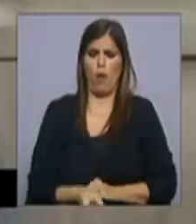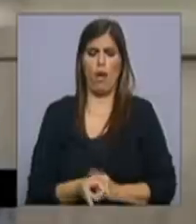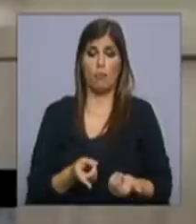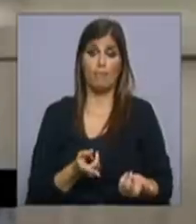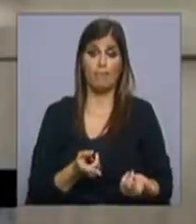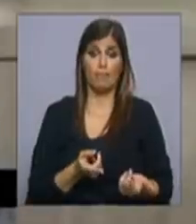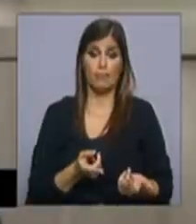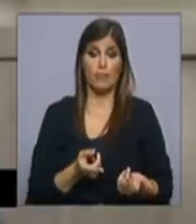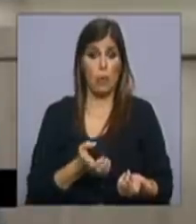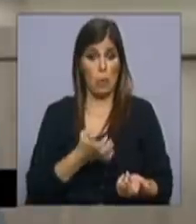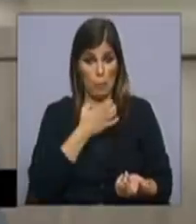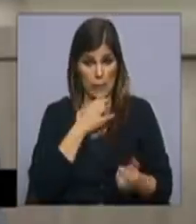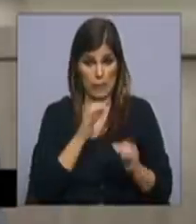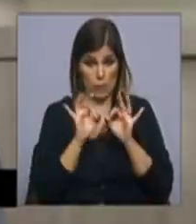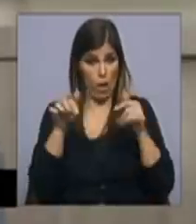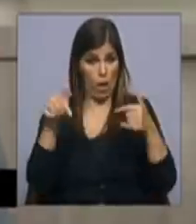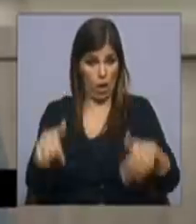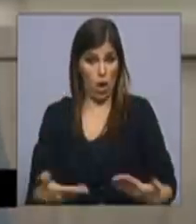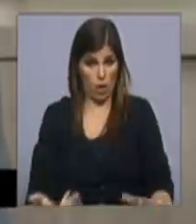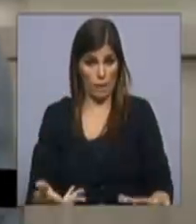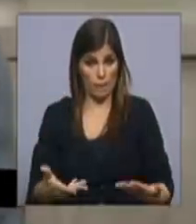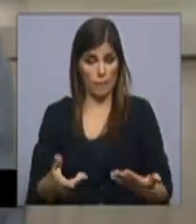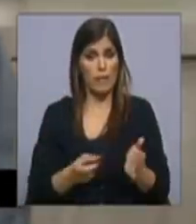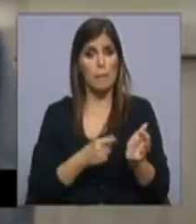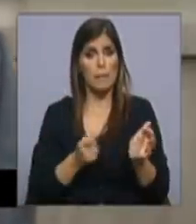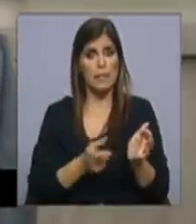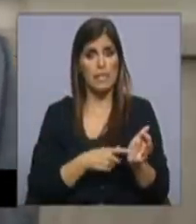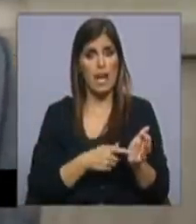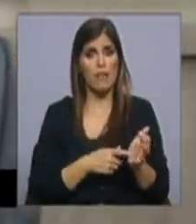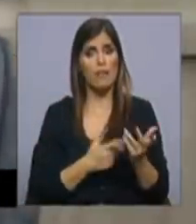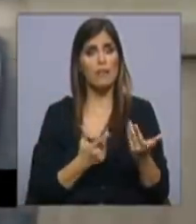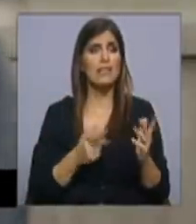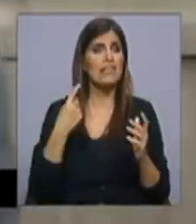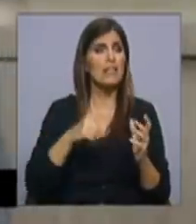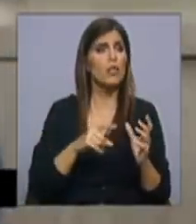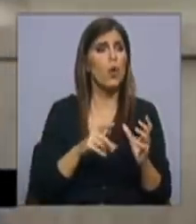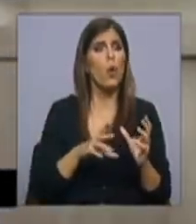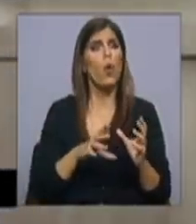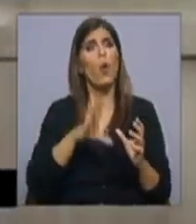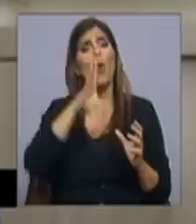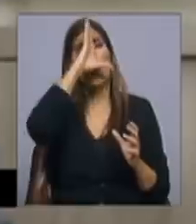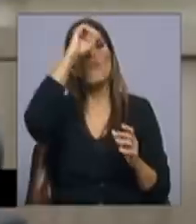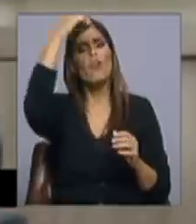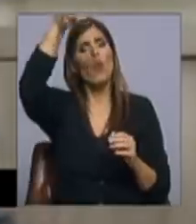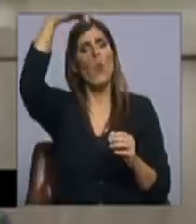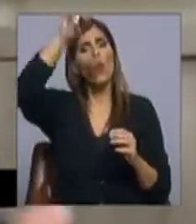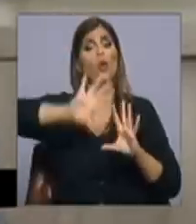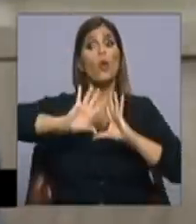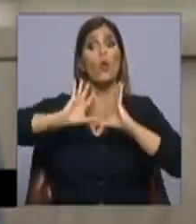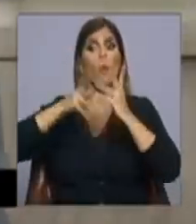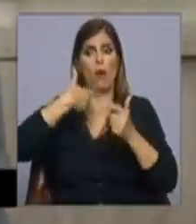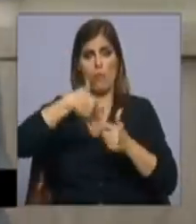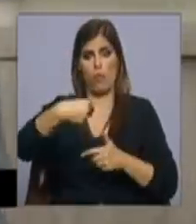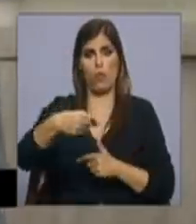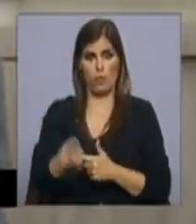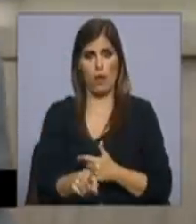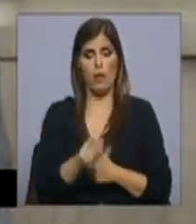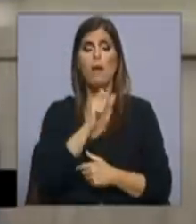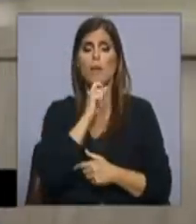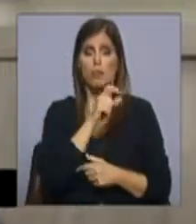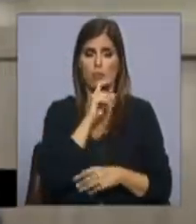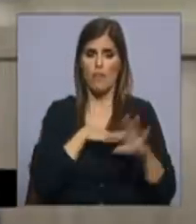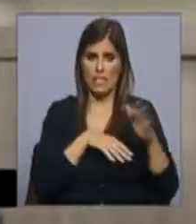uma crise como essa precisava ter uma governança global. Uma governança global seria possível ser